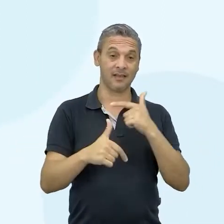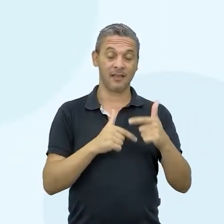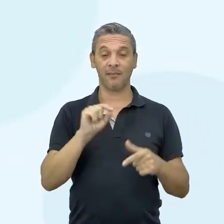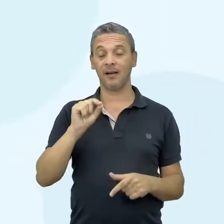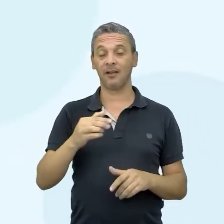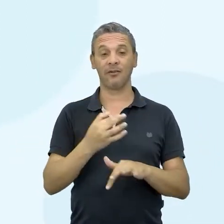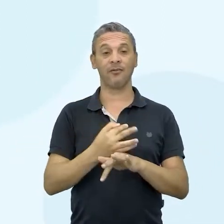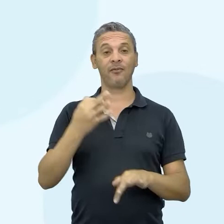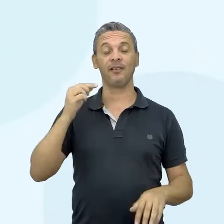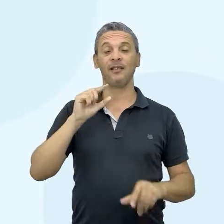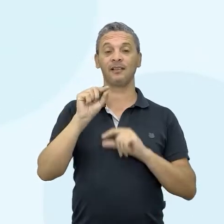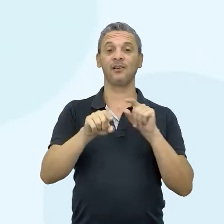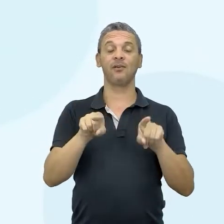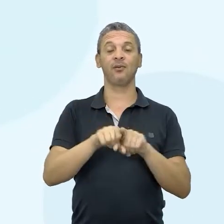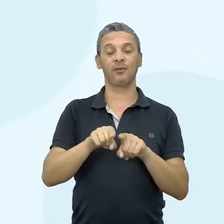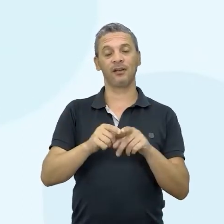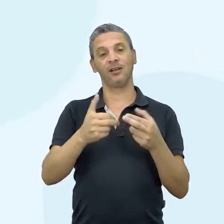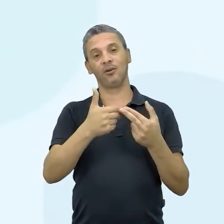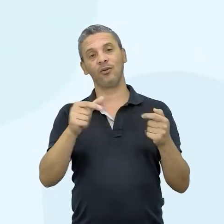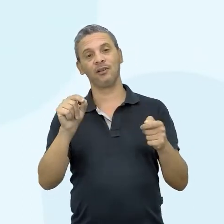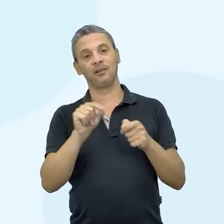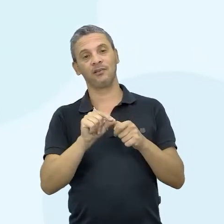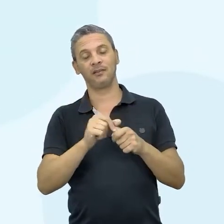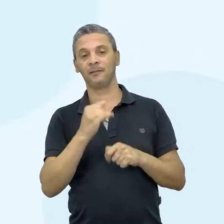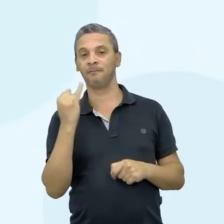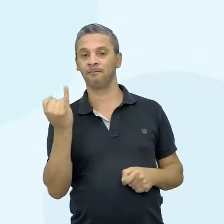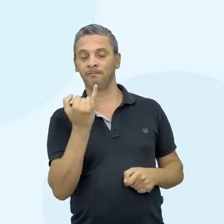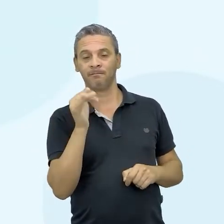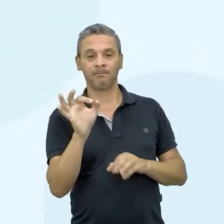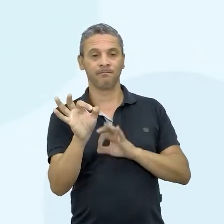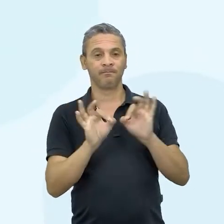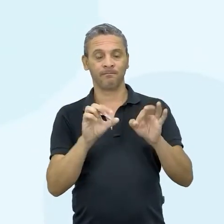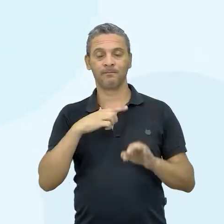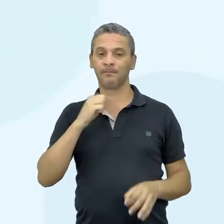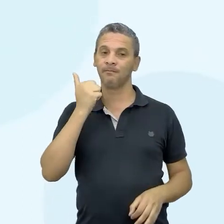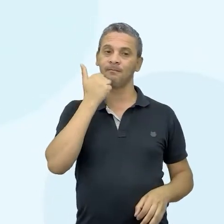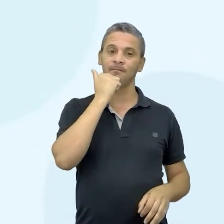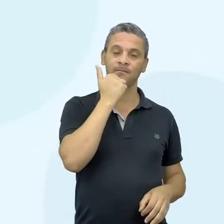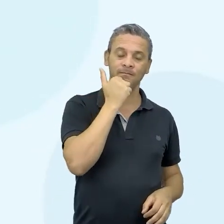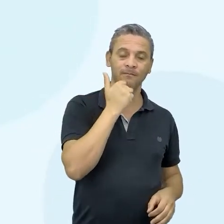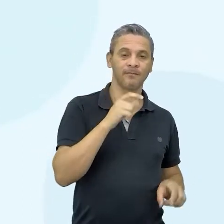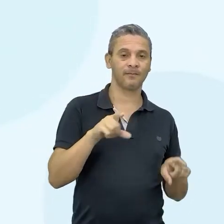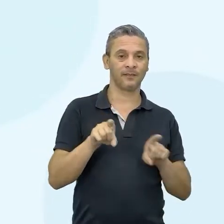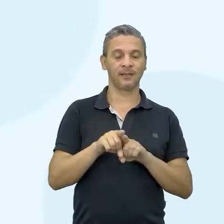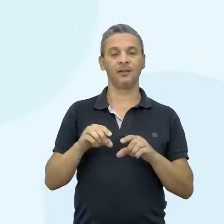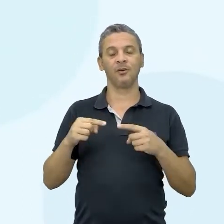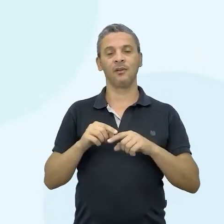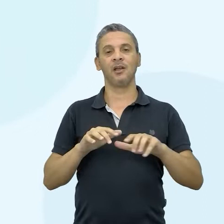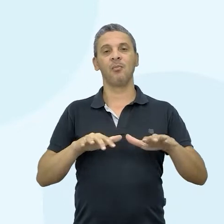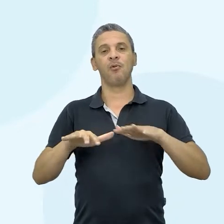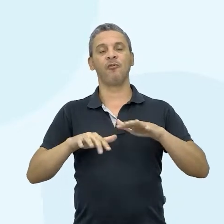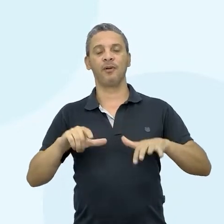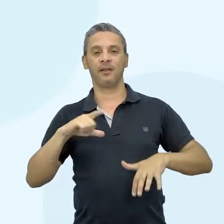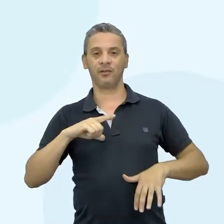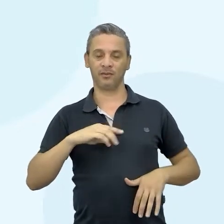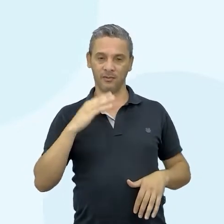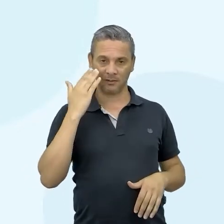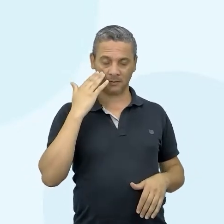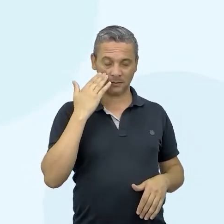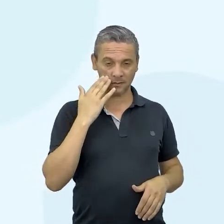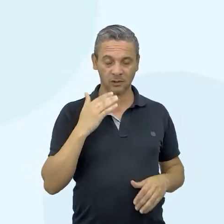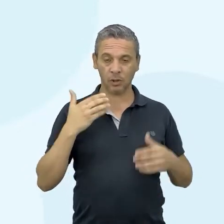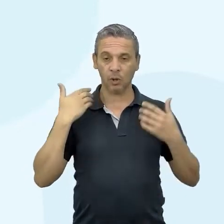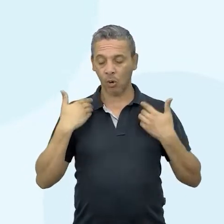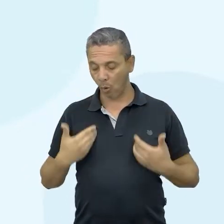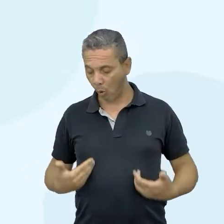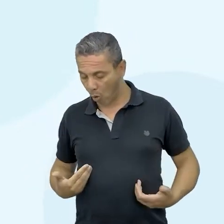física é realizar algo útil e útil para a física, e útil para a ciência é fazer movimento, tá certo? Então, todos os